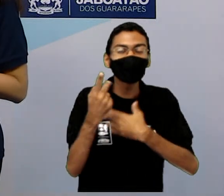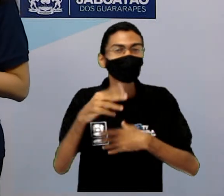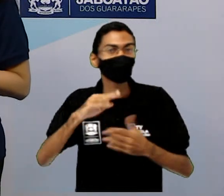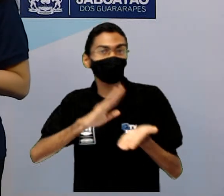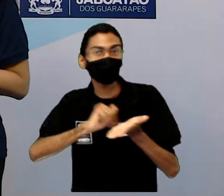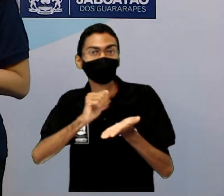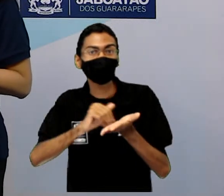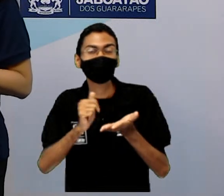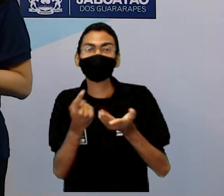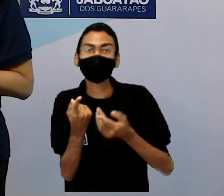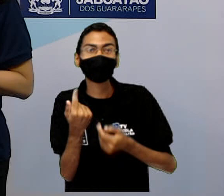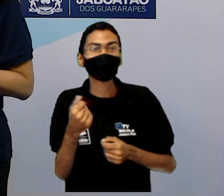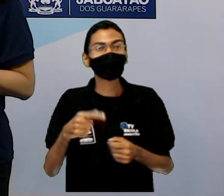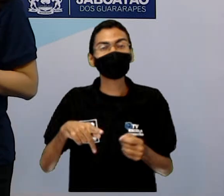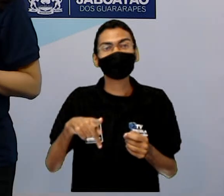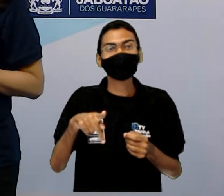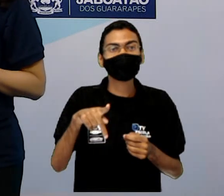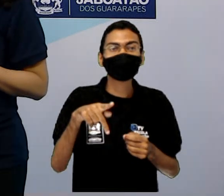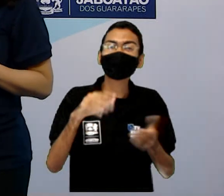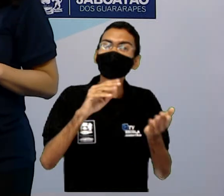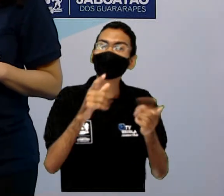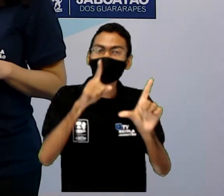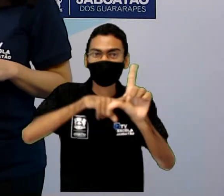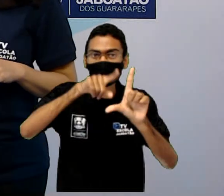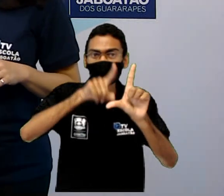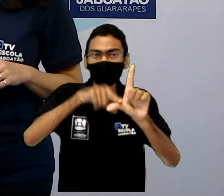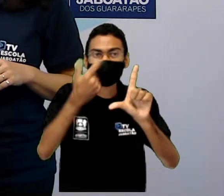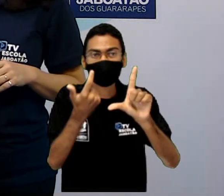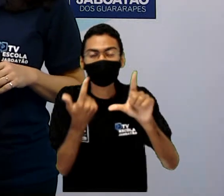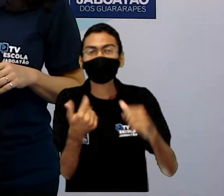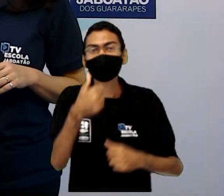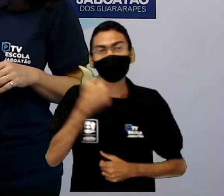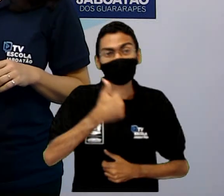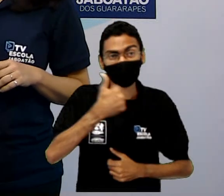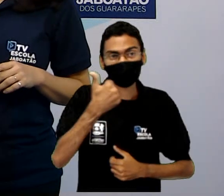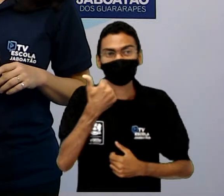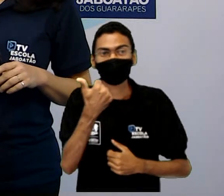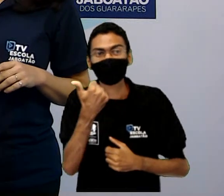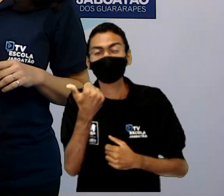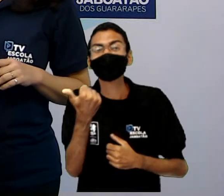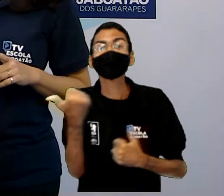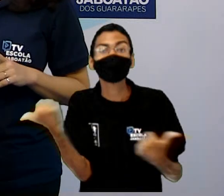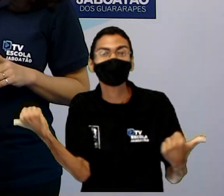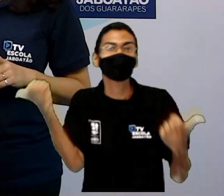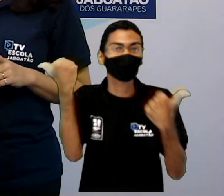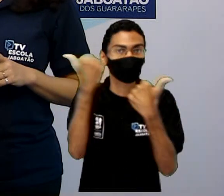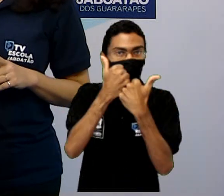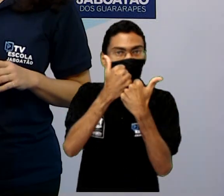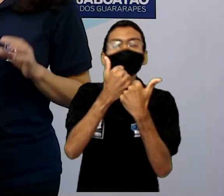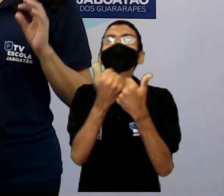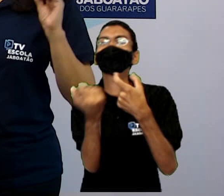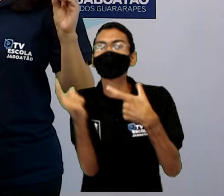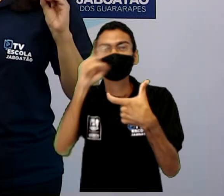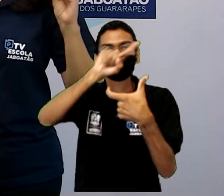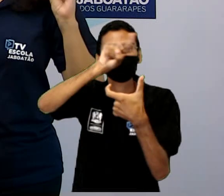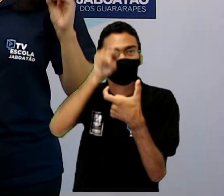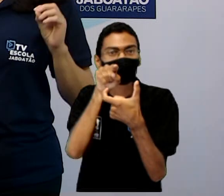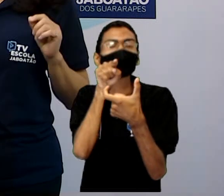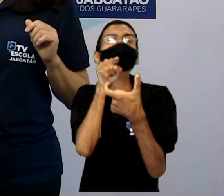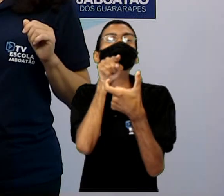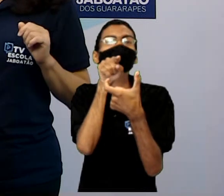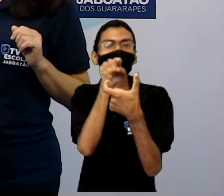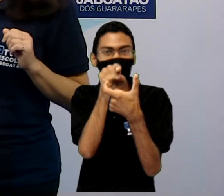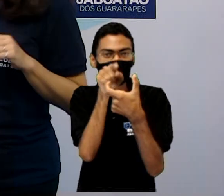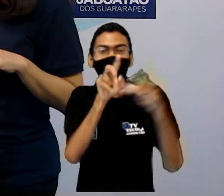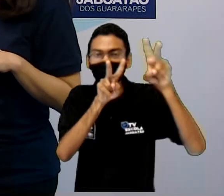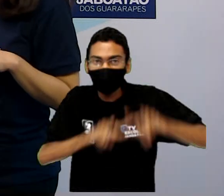tira uma letra, que é a primeira, e coloca o apóstrofo, que é essa vírgula em cima, só para a gente